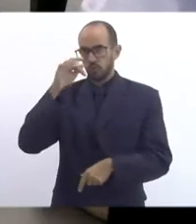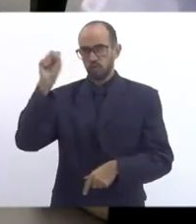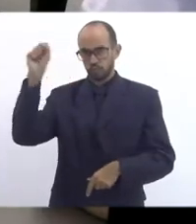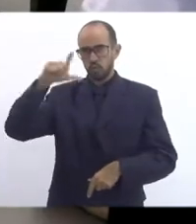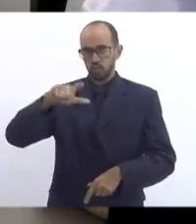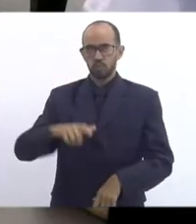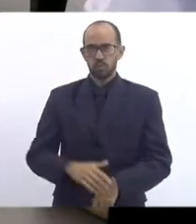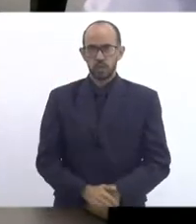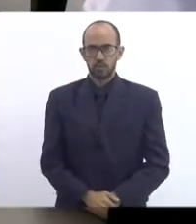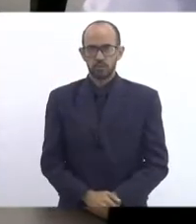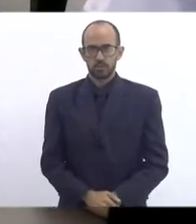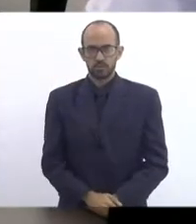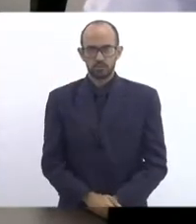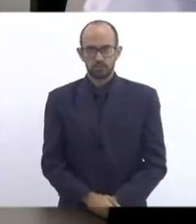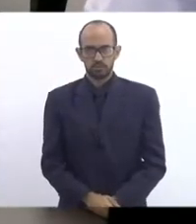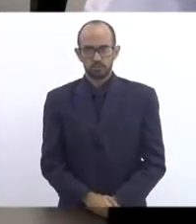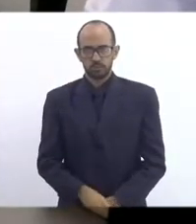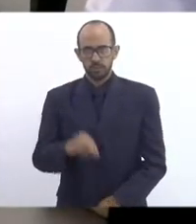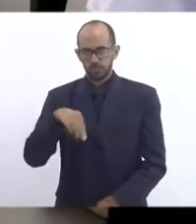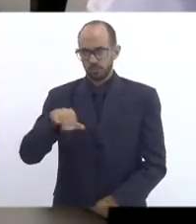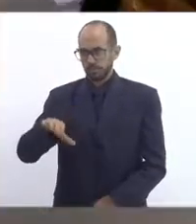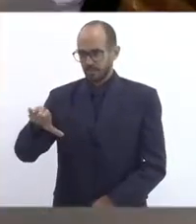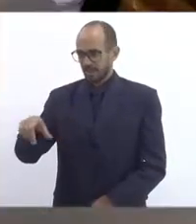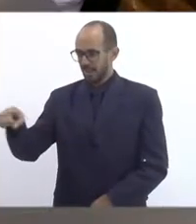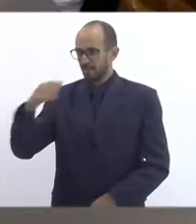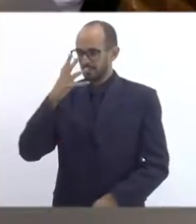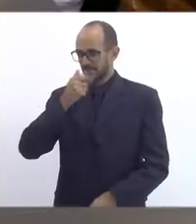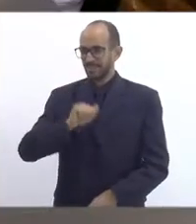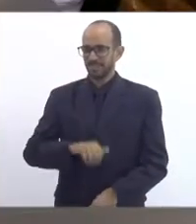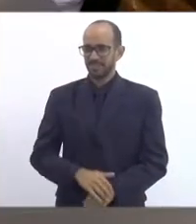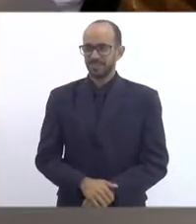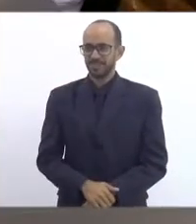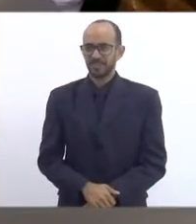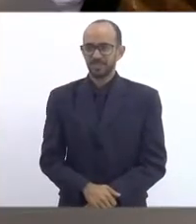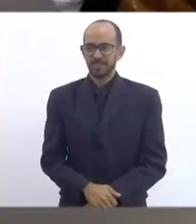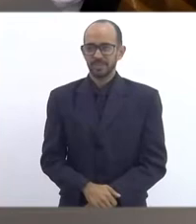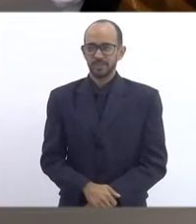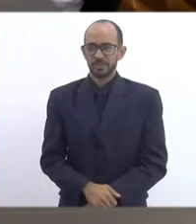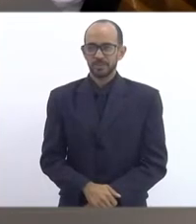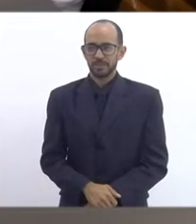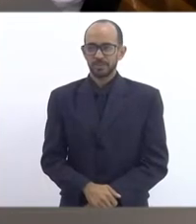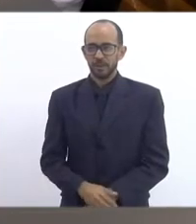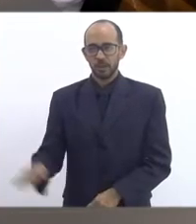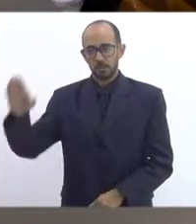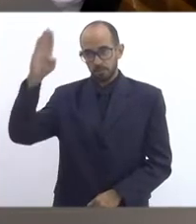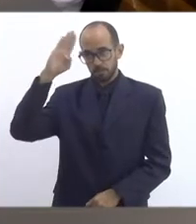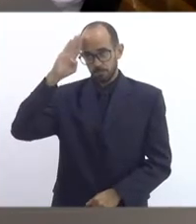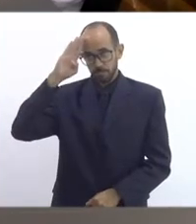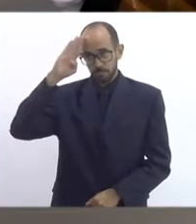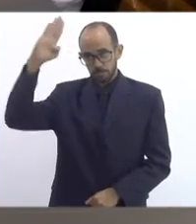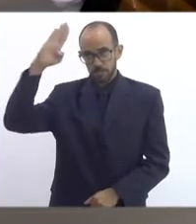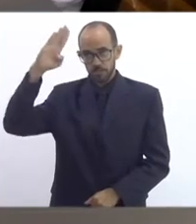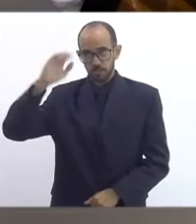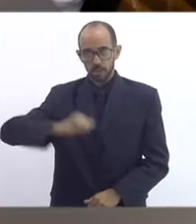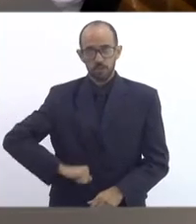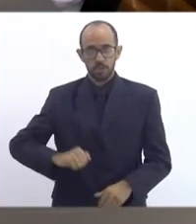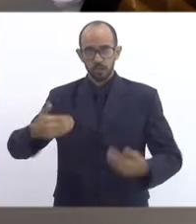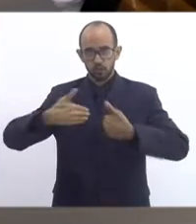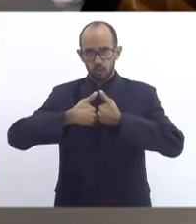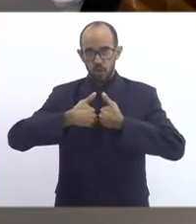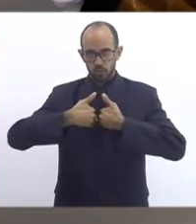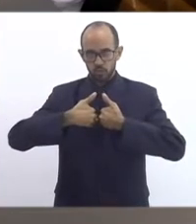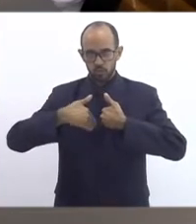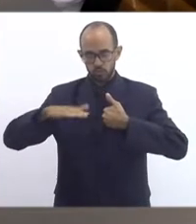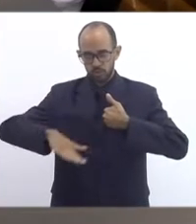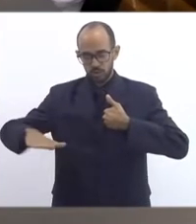crachá. Vou adotar mostra isso. Mostra lá para o Mink. Mink, é bonito mesmo. Principalmente para as crianças com autismo. Está acatado. Olha que bonitinho. É